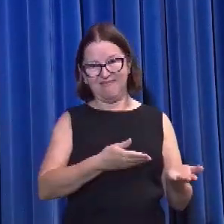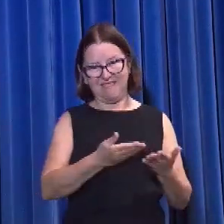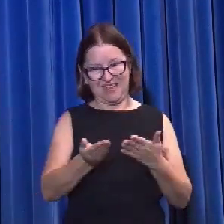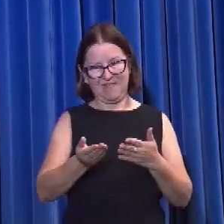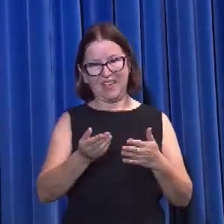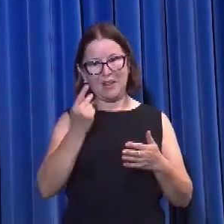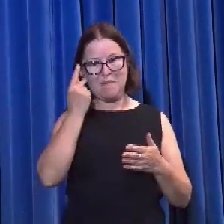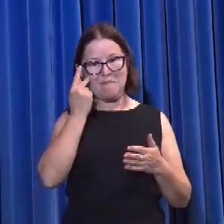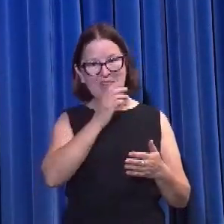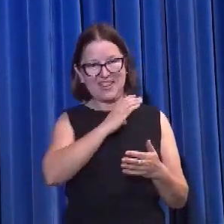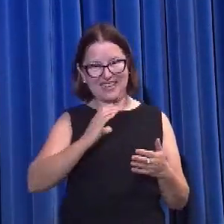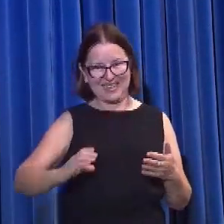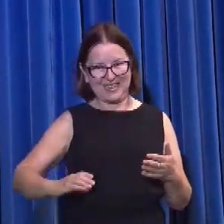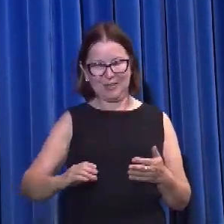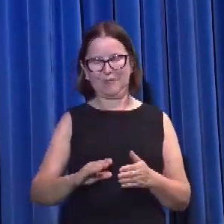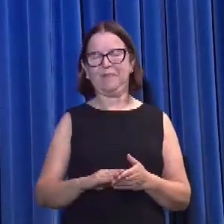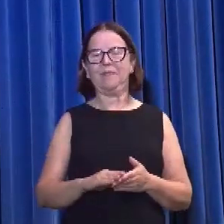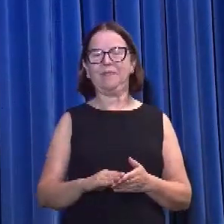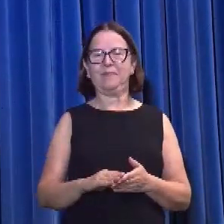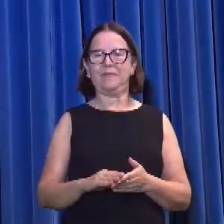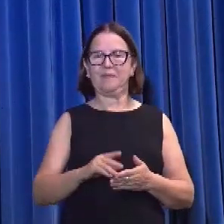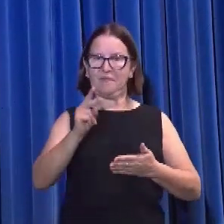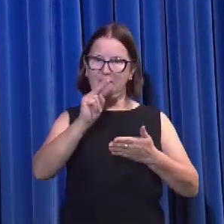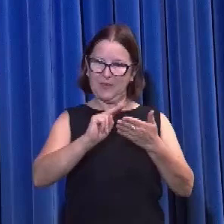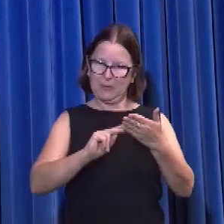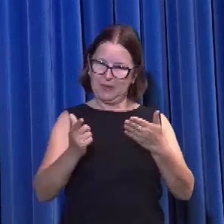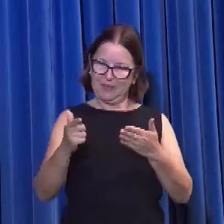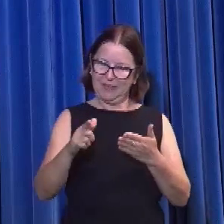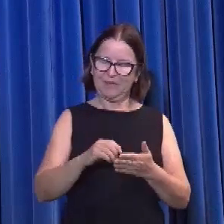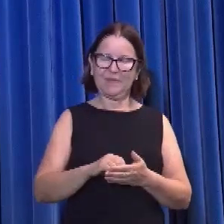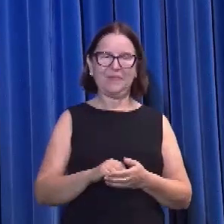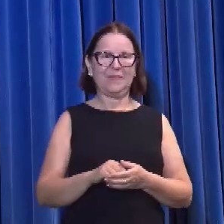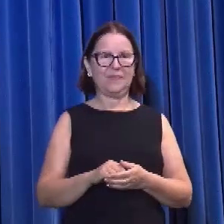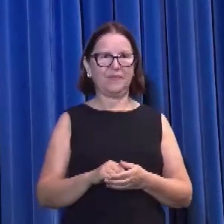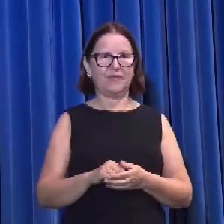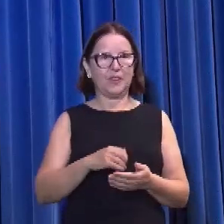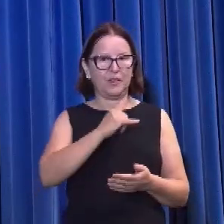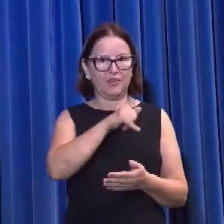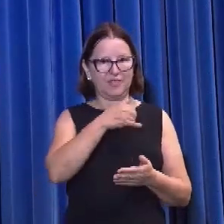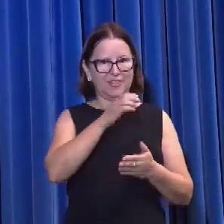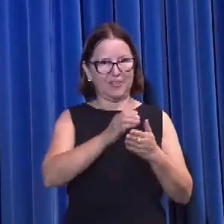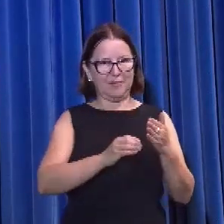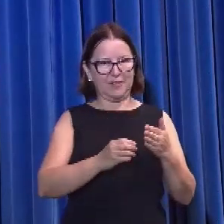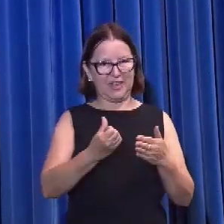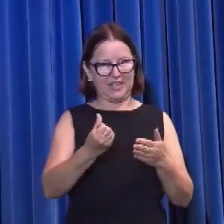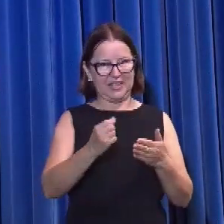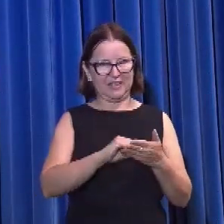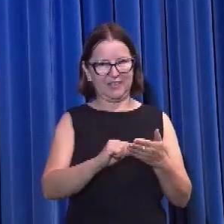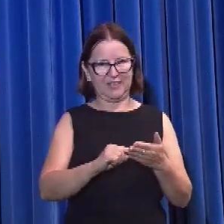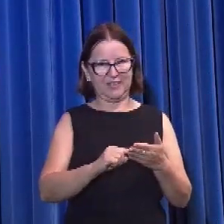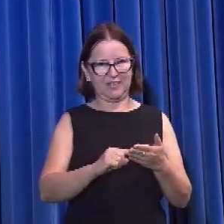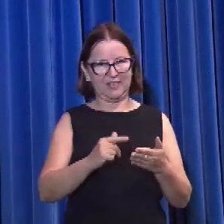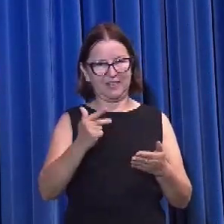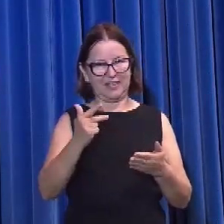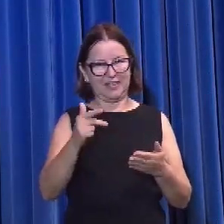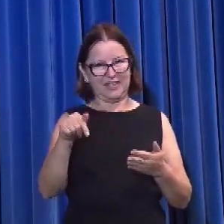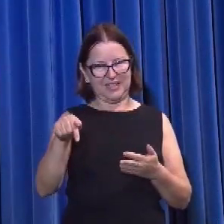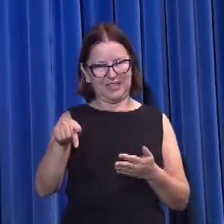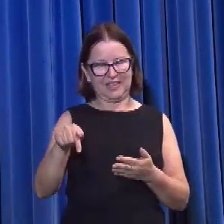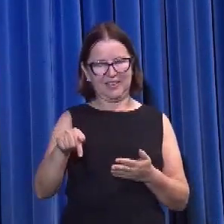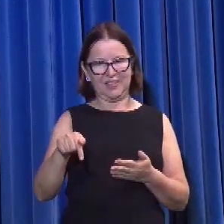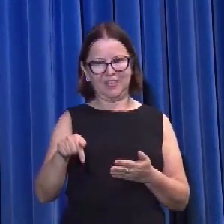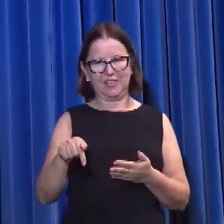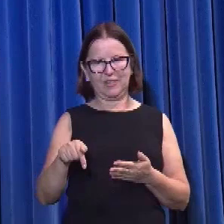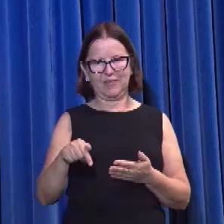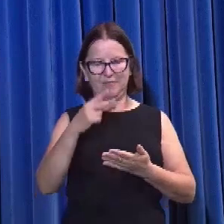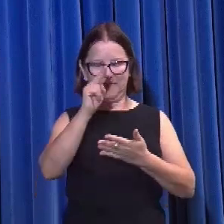Vamos dar uma olhada nesse texto. Vamos lá. Primeiro, em João capítulo 6, verso 37.